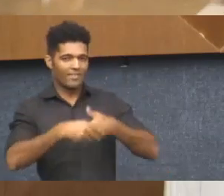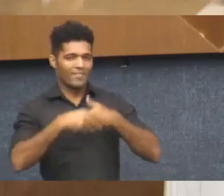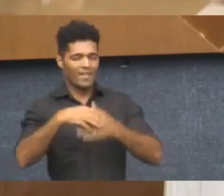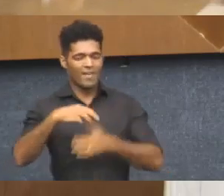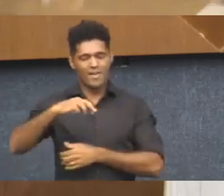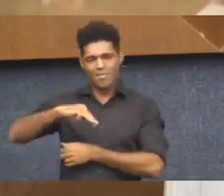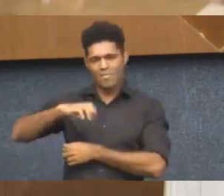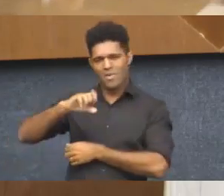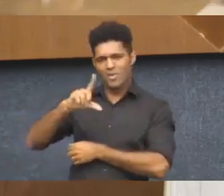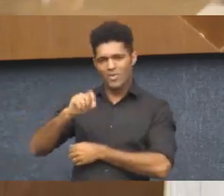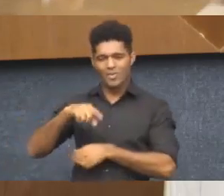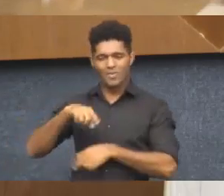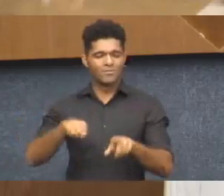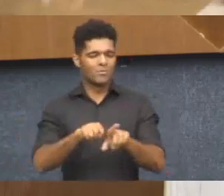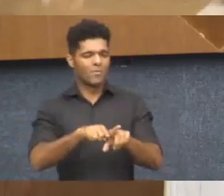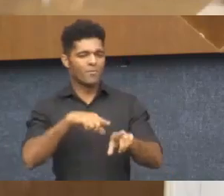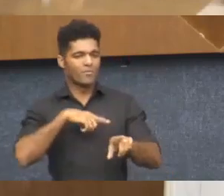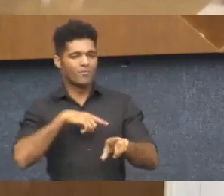também.